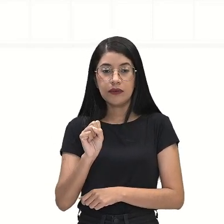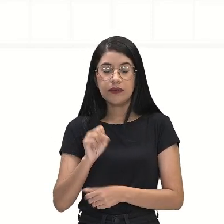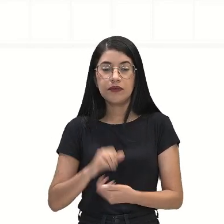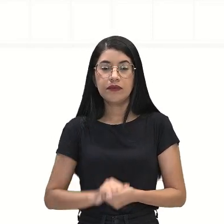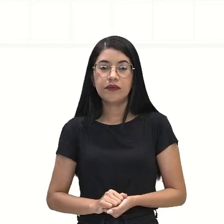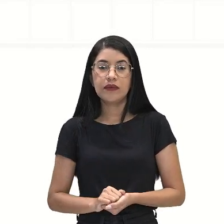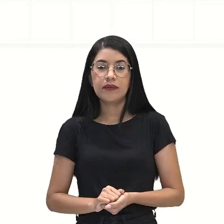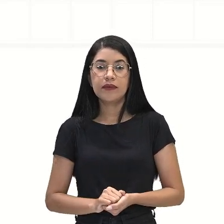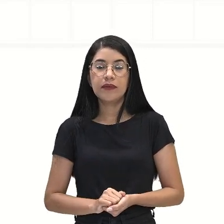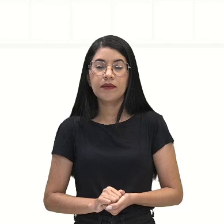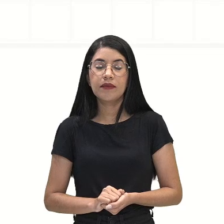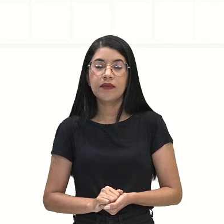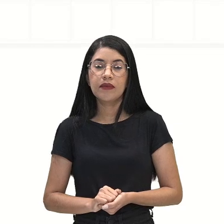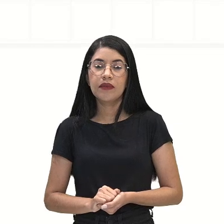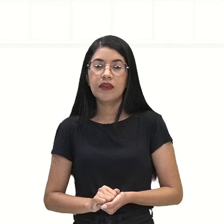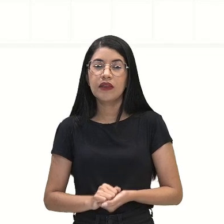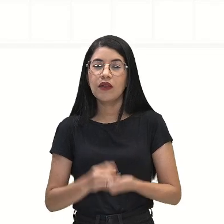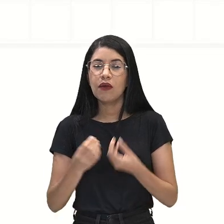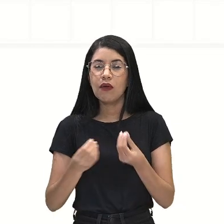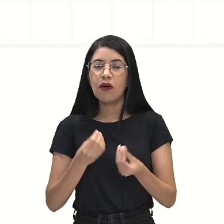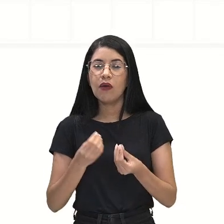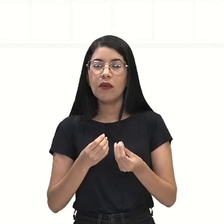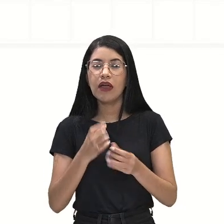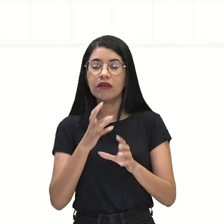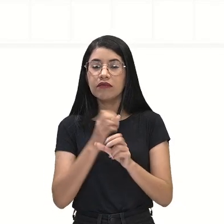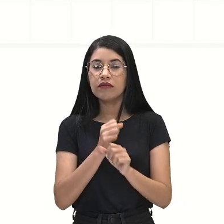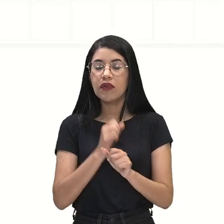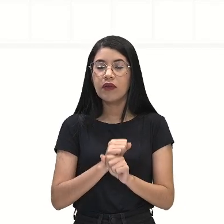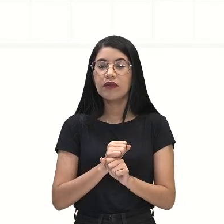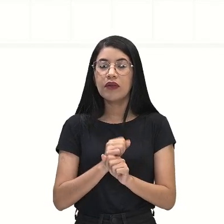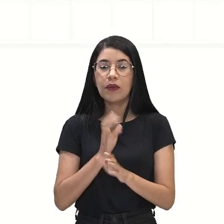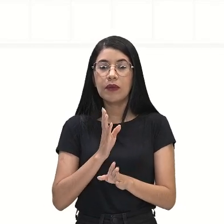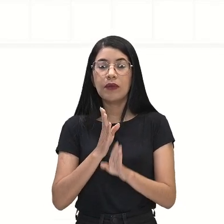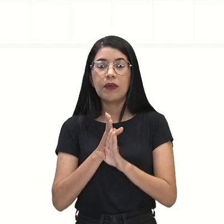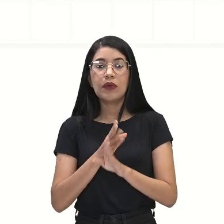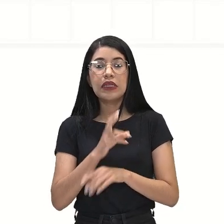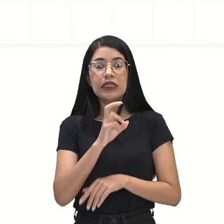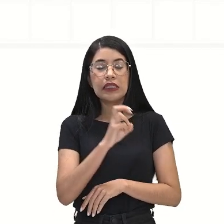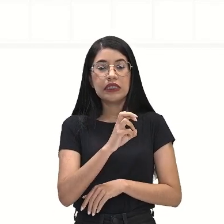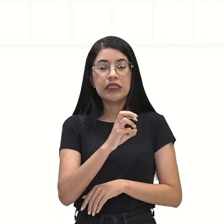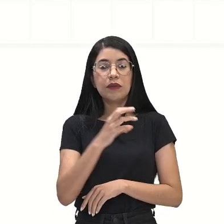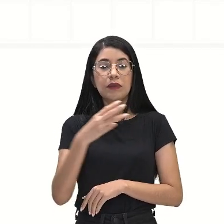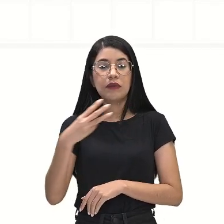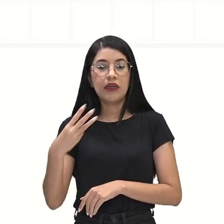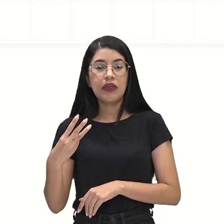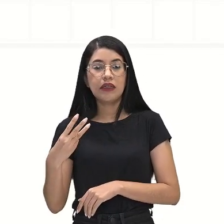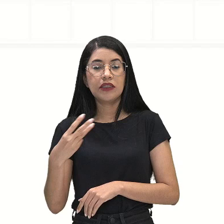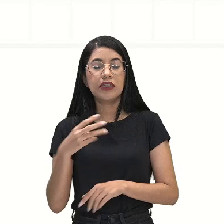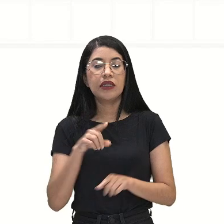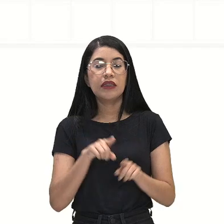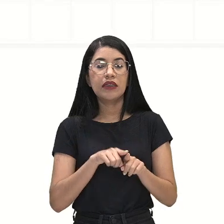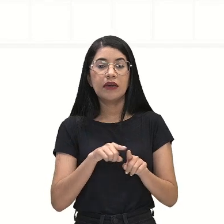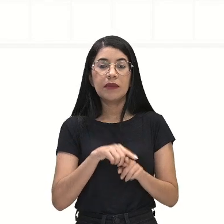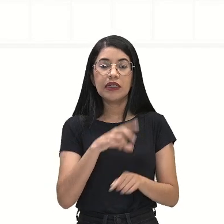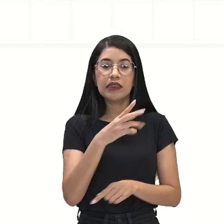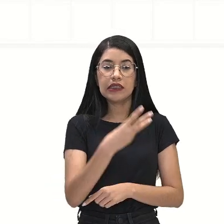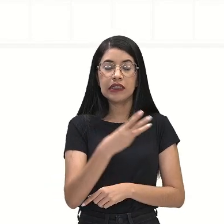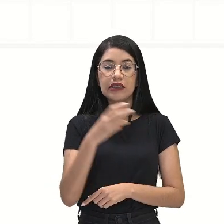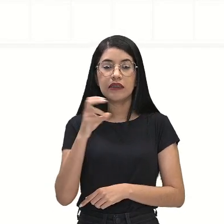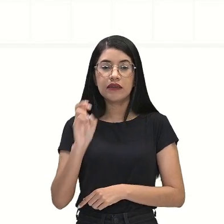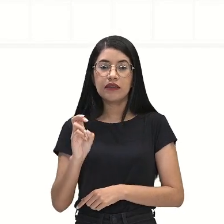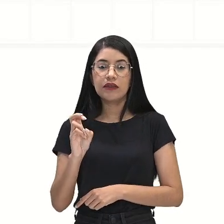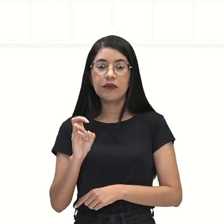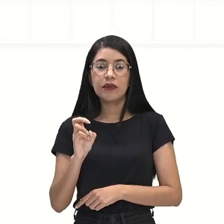olhar no meu espaço amostral, onde a soma é igual a 8. Eu vou ter aqui 5 e 3 e 3 e 5. Então, dentre